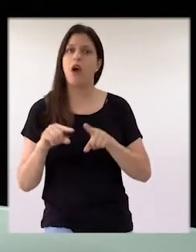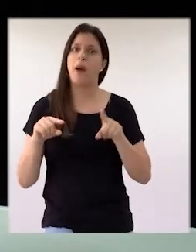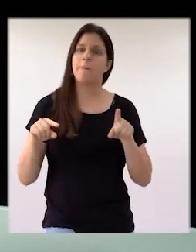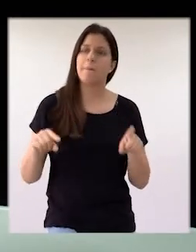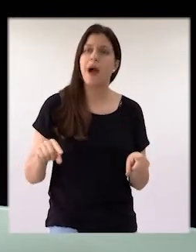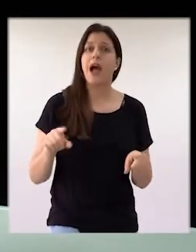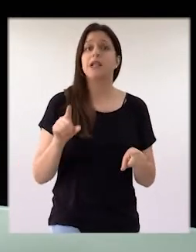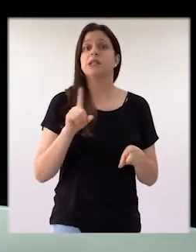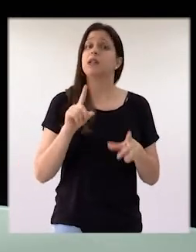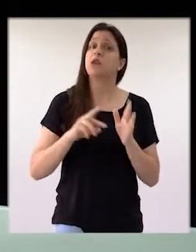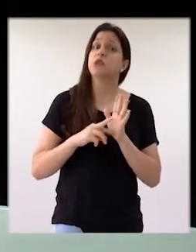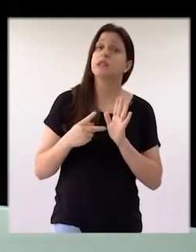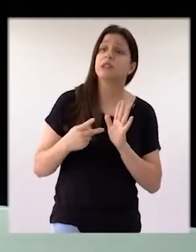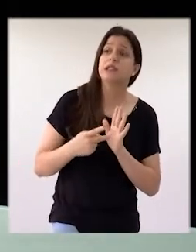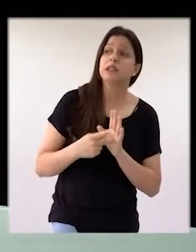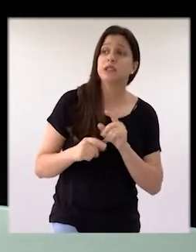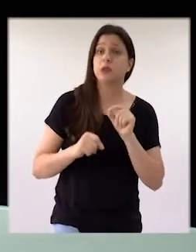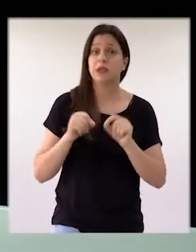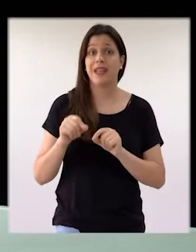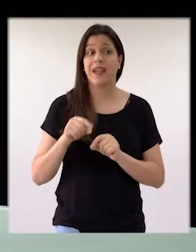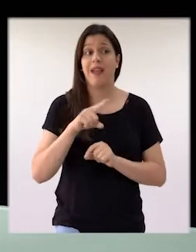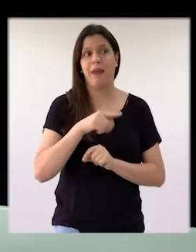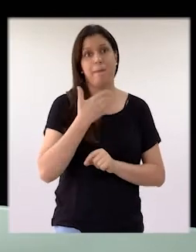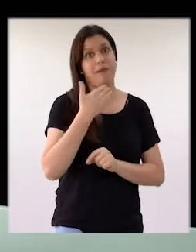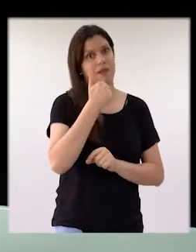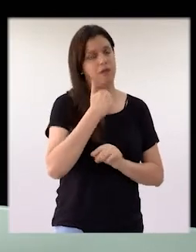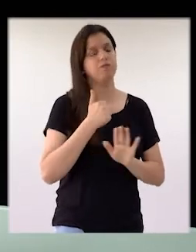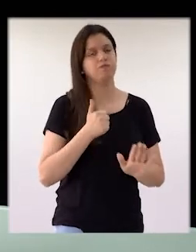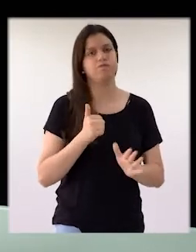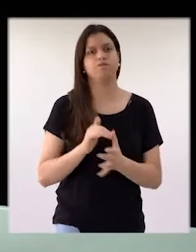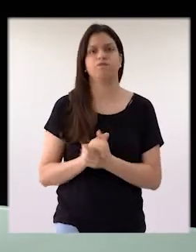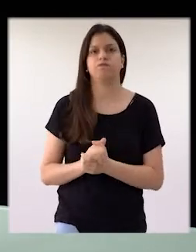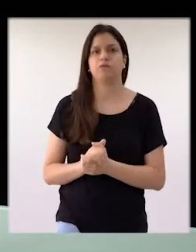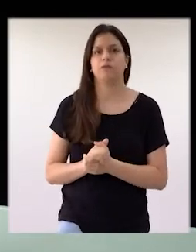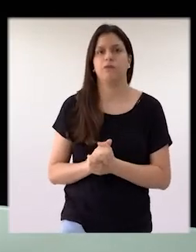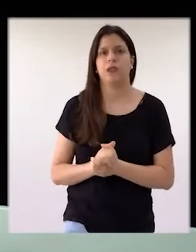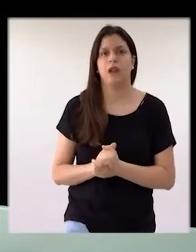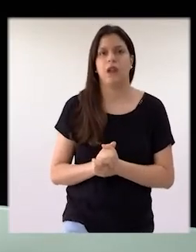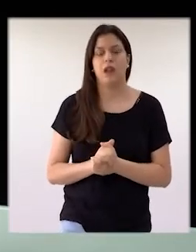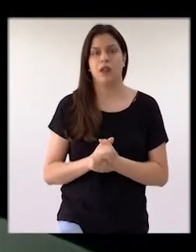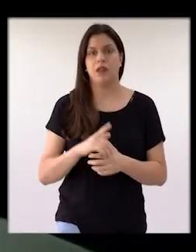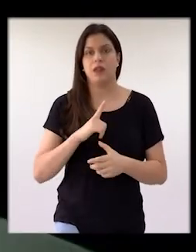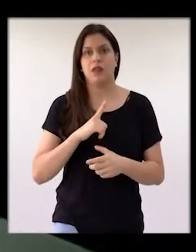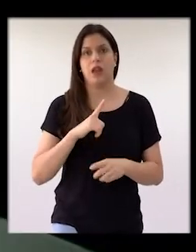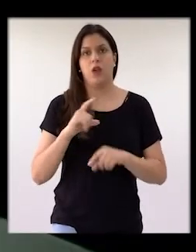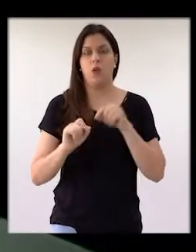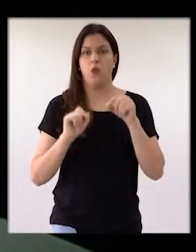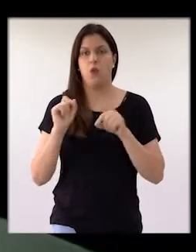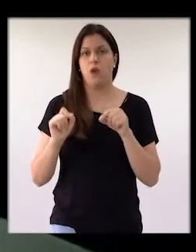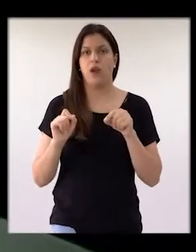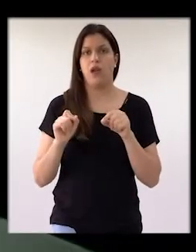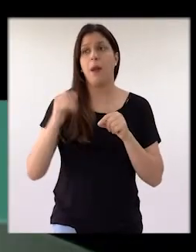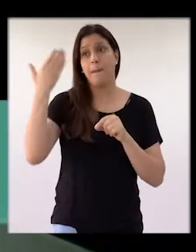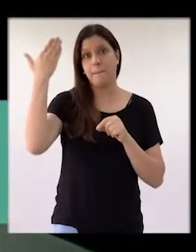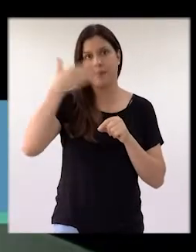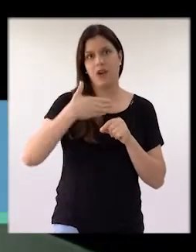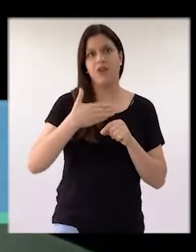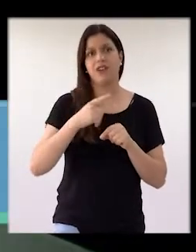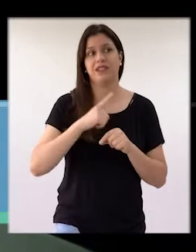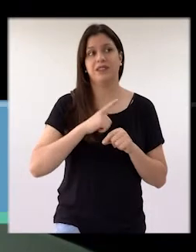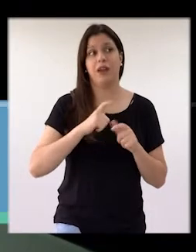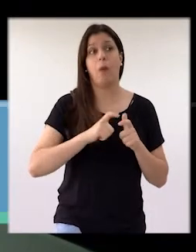públicas aqui no Brasil do que privadas. Mas isso não necessariamente, pelo que eu entendi, significa que elas são eficientes, né? Isso a gente pode comprovar,